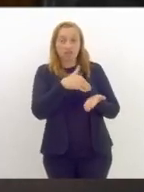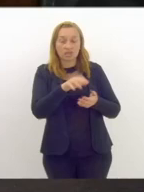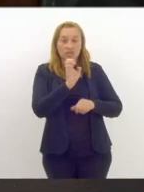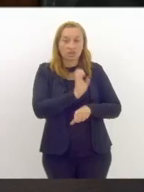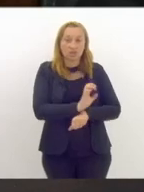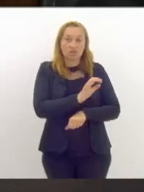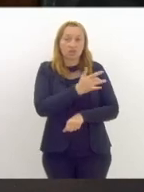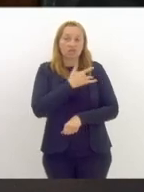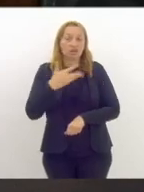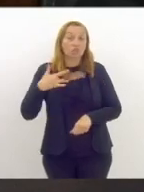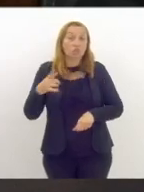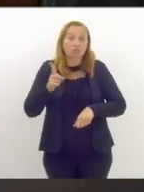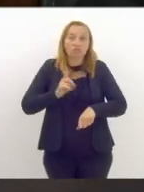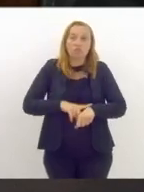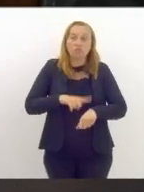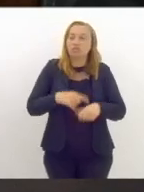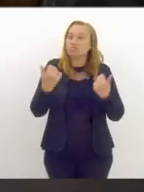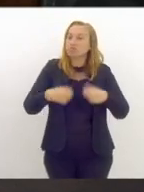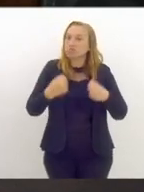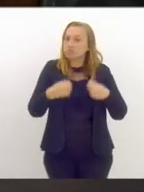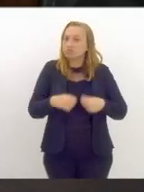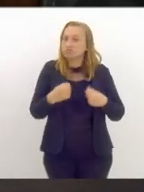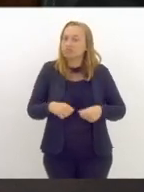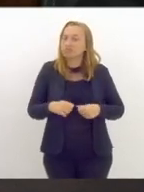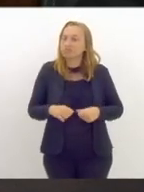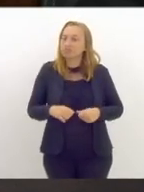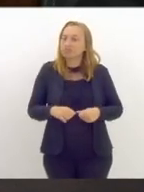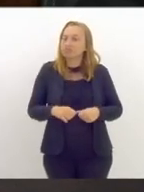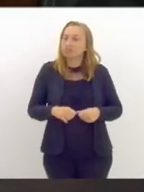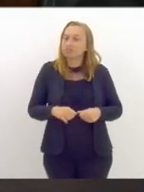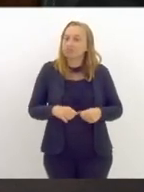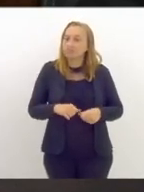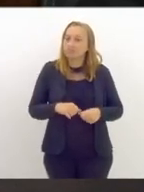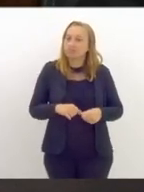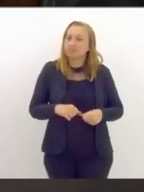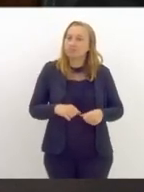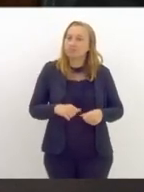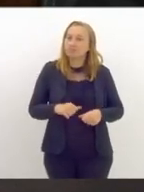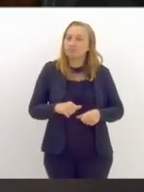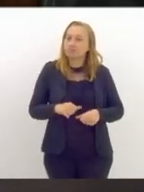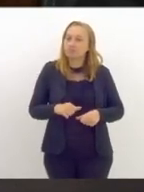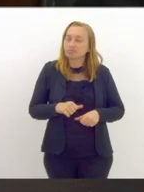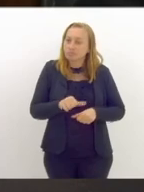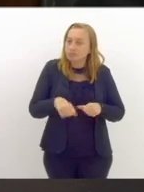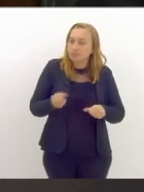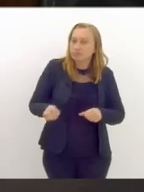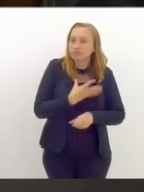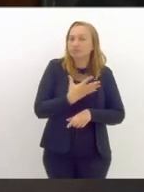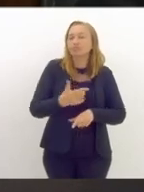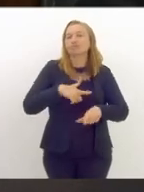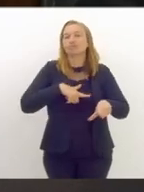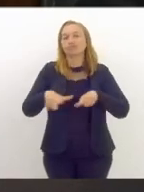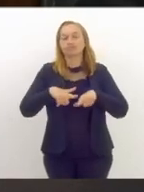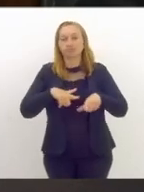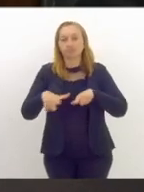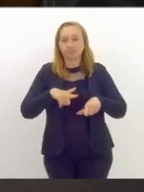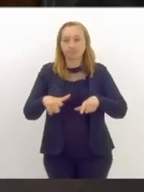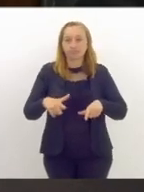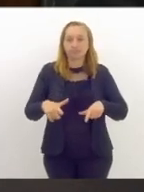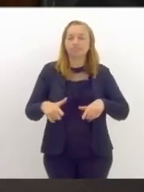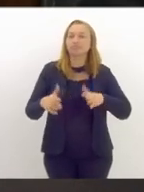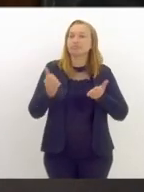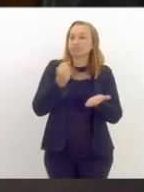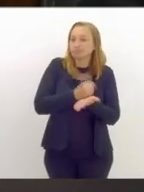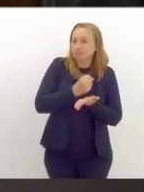em um momento que a gente precisava restabelecer muitos nossos serviços, dos nossos contratos, da gestão,